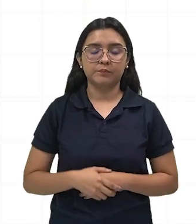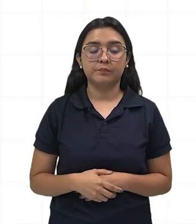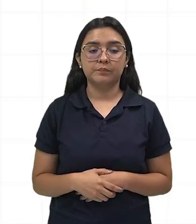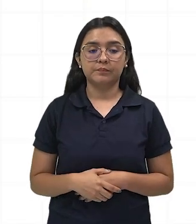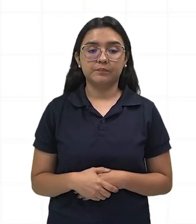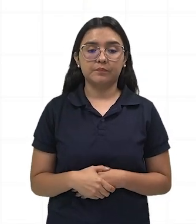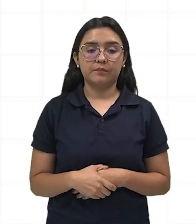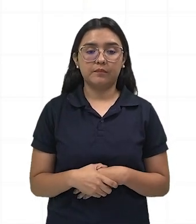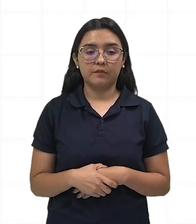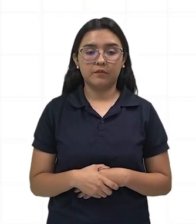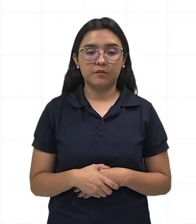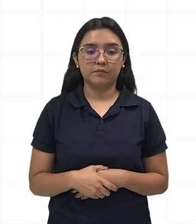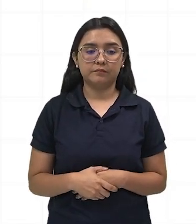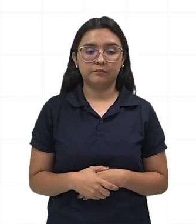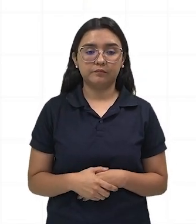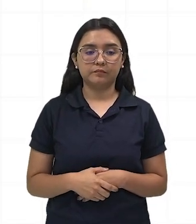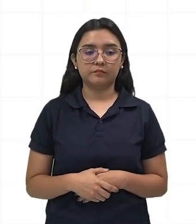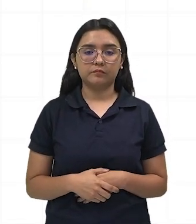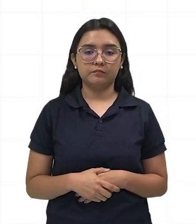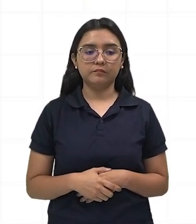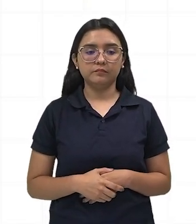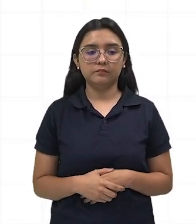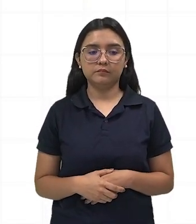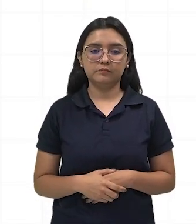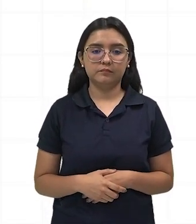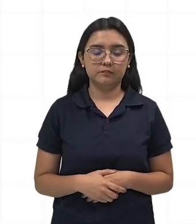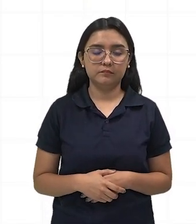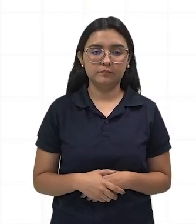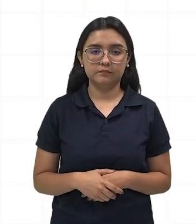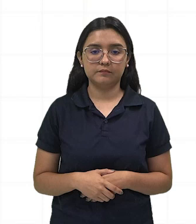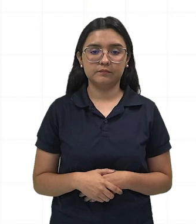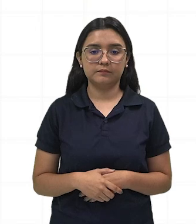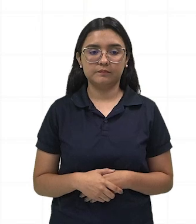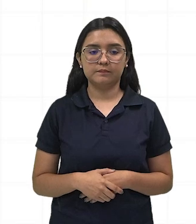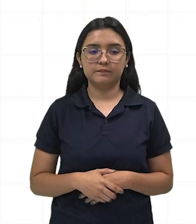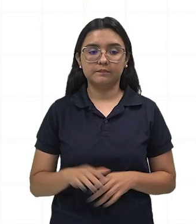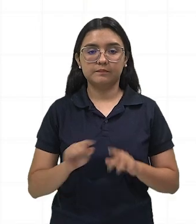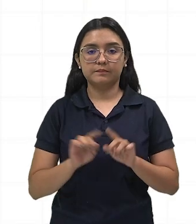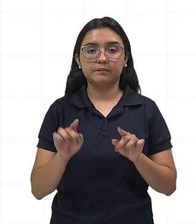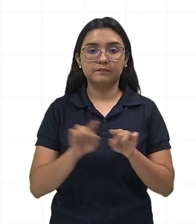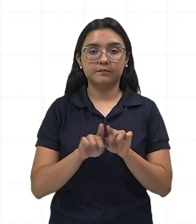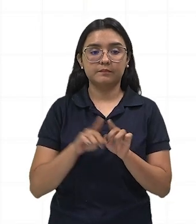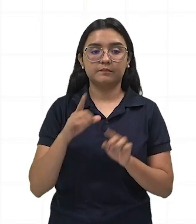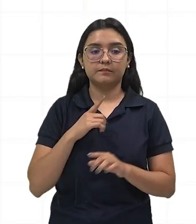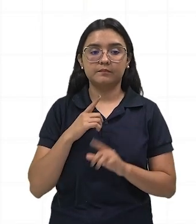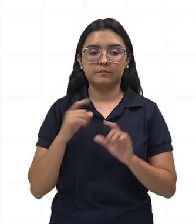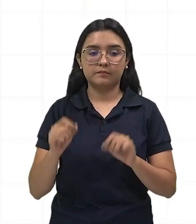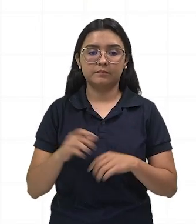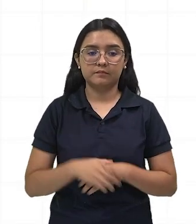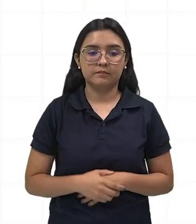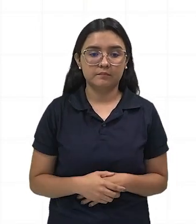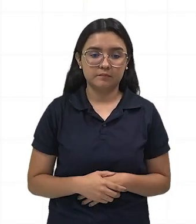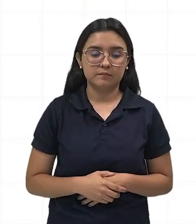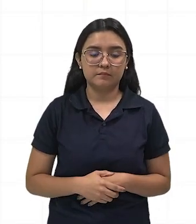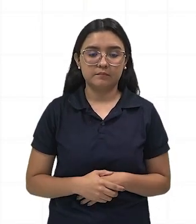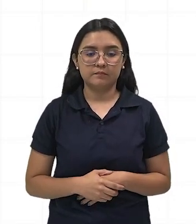Tá? Muito bem. Então, mas também temos aí as desvantagens. Vamos verificar quais